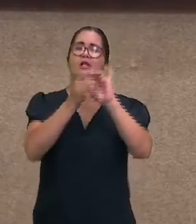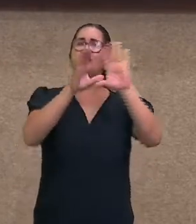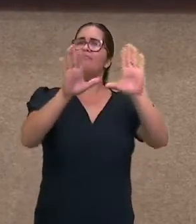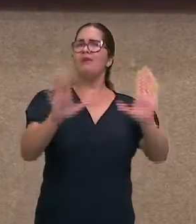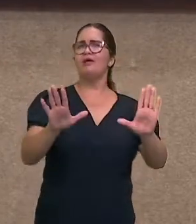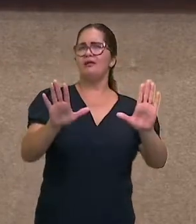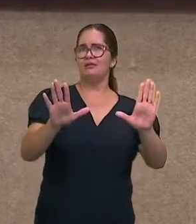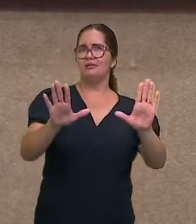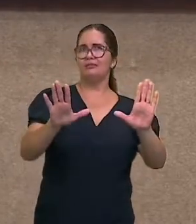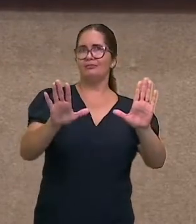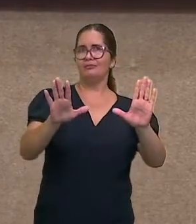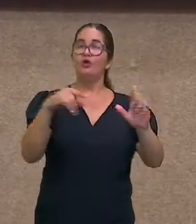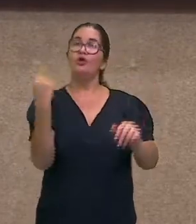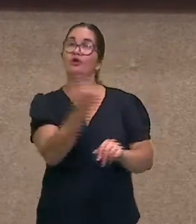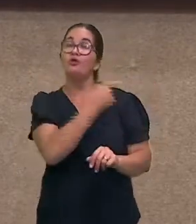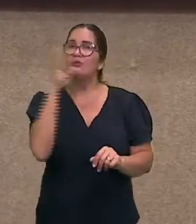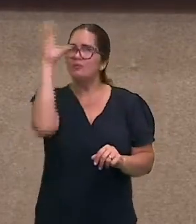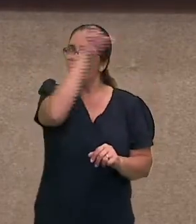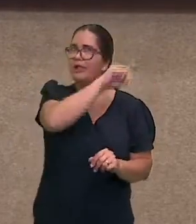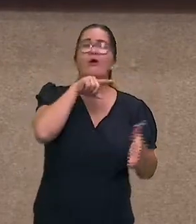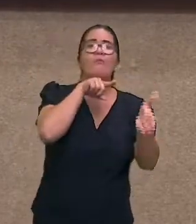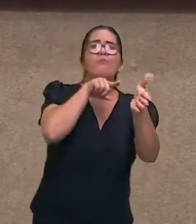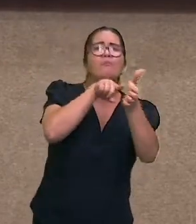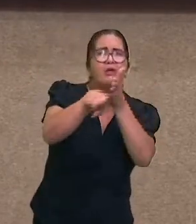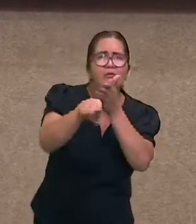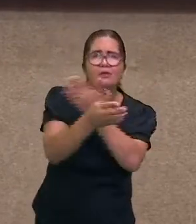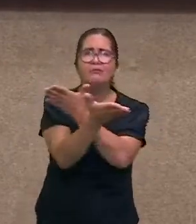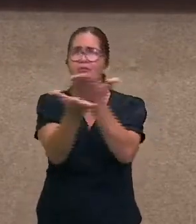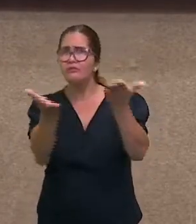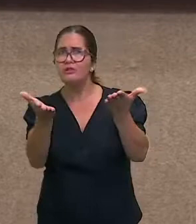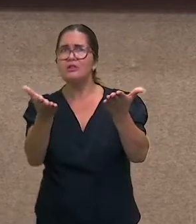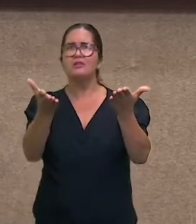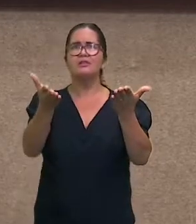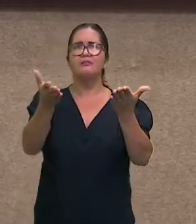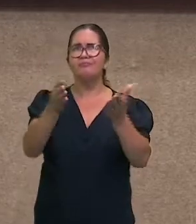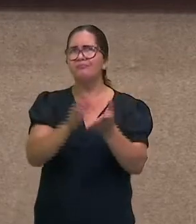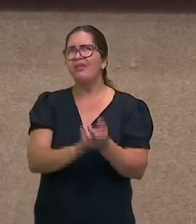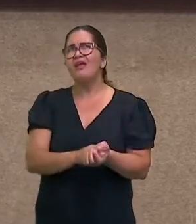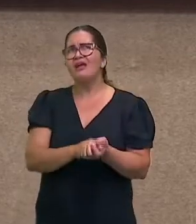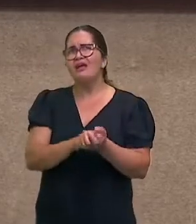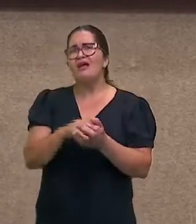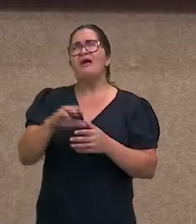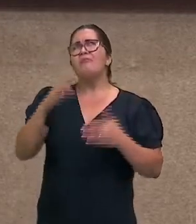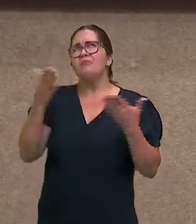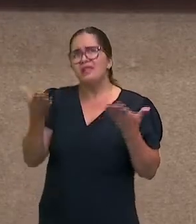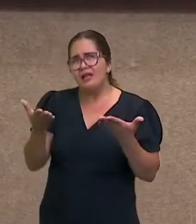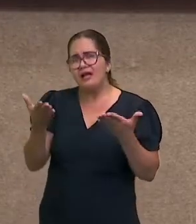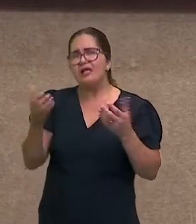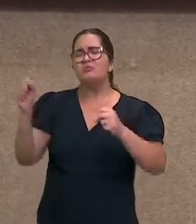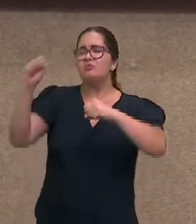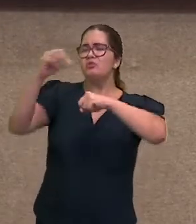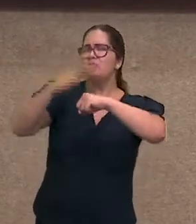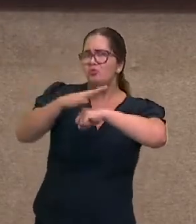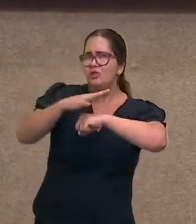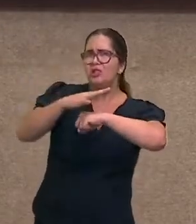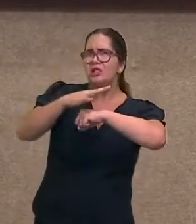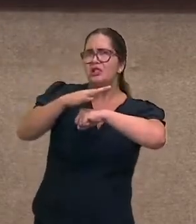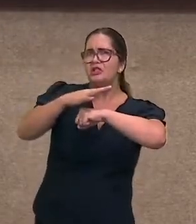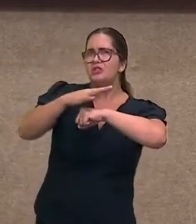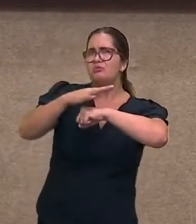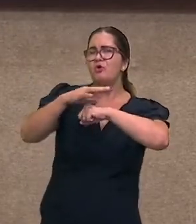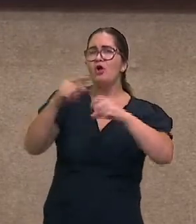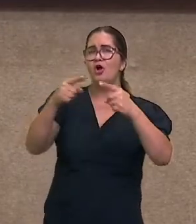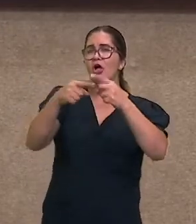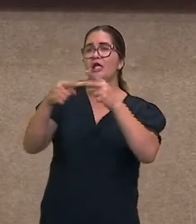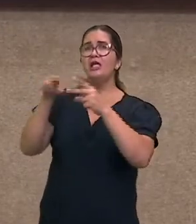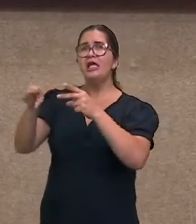pergunta bem importante para vocês. Será que este iluminismo e este